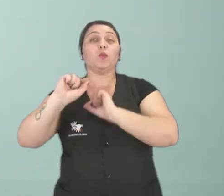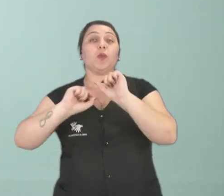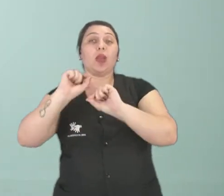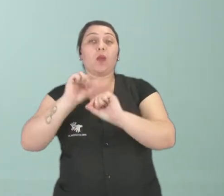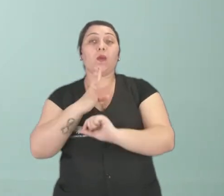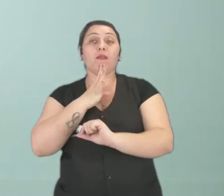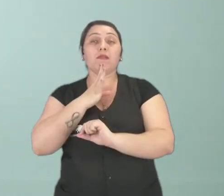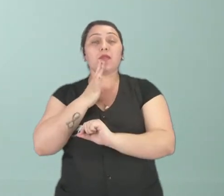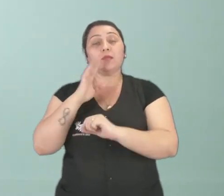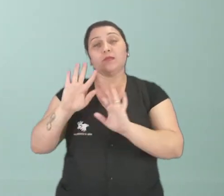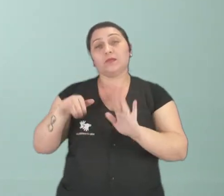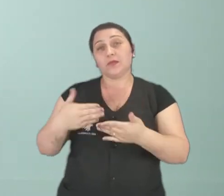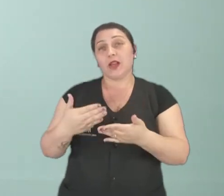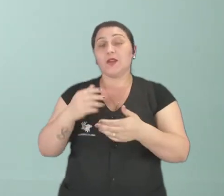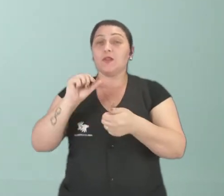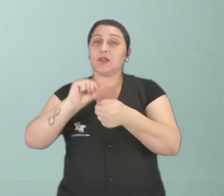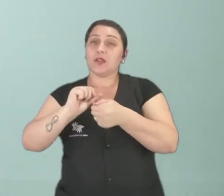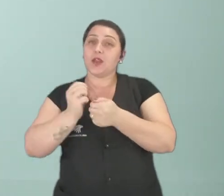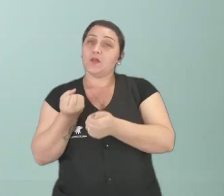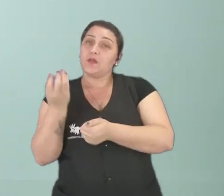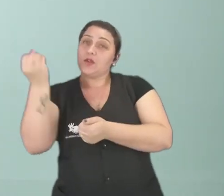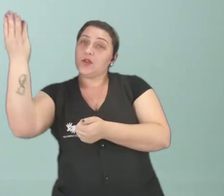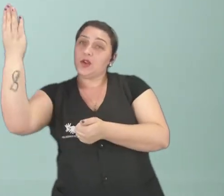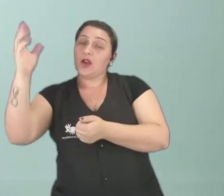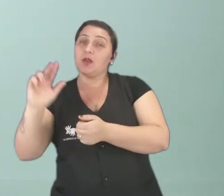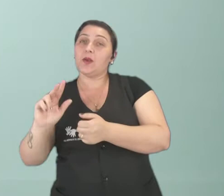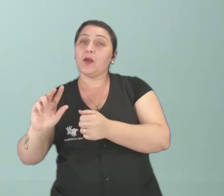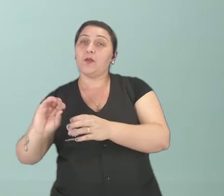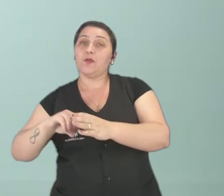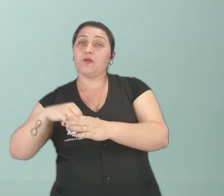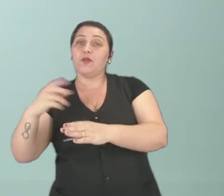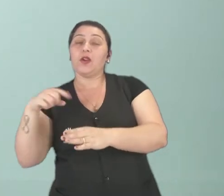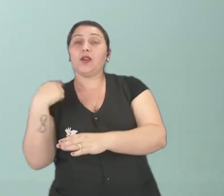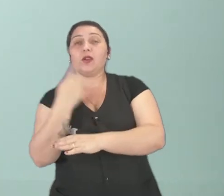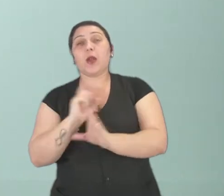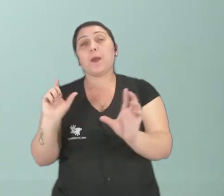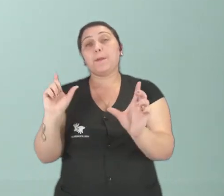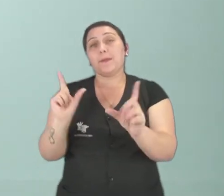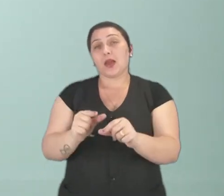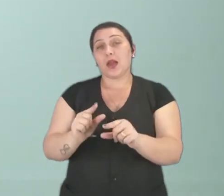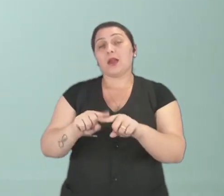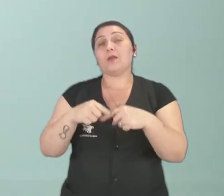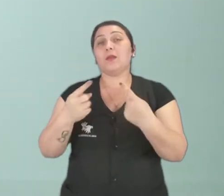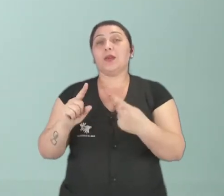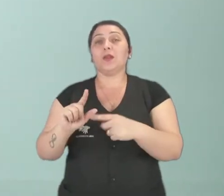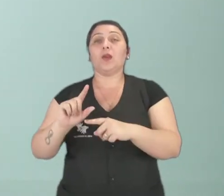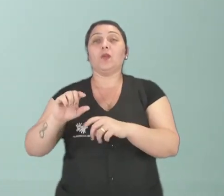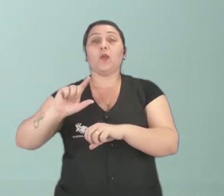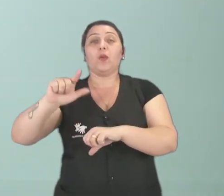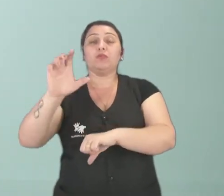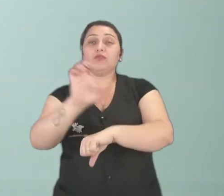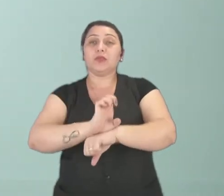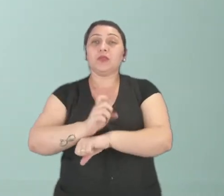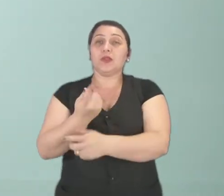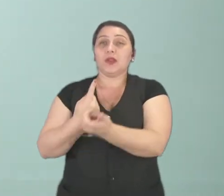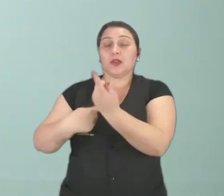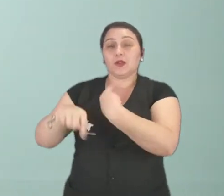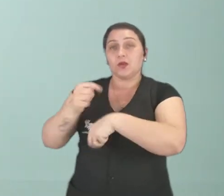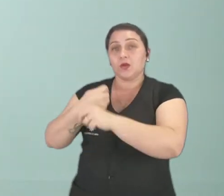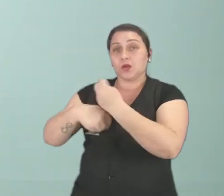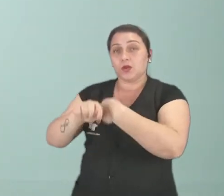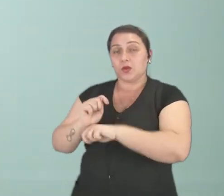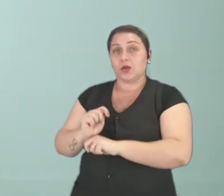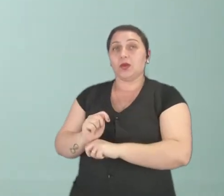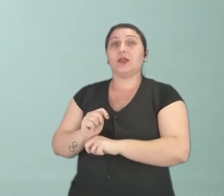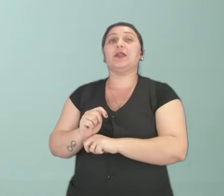Muitas das vezes, quando até fazemos viagem para fora da nossa realidade, que é tão pequena, para outros estados que sua economia, o IDH